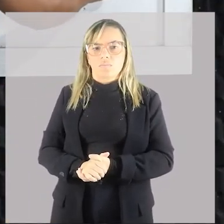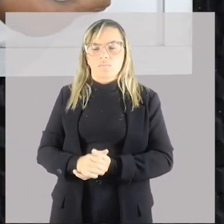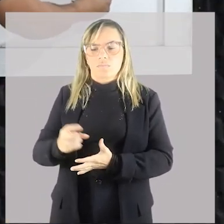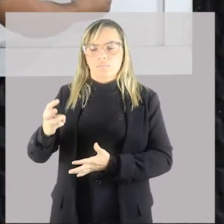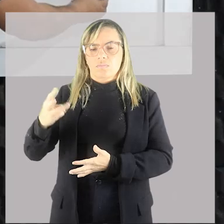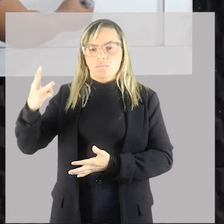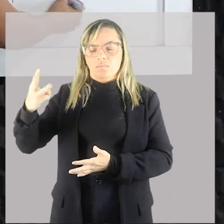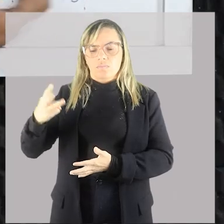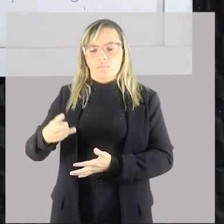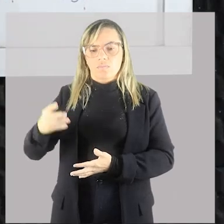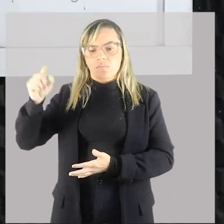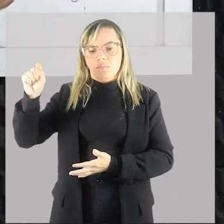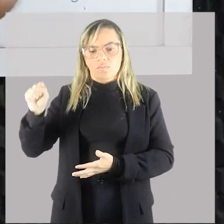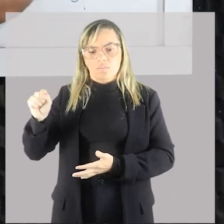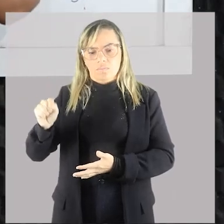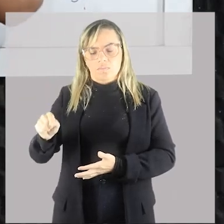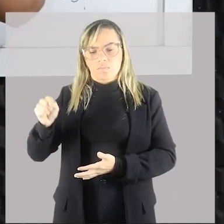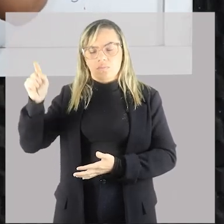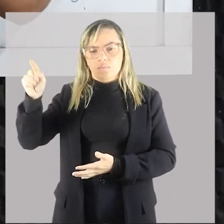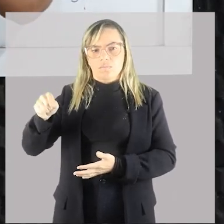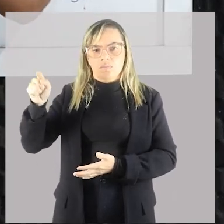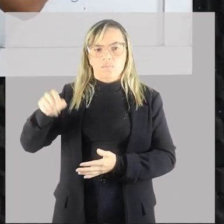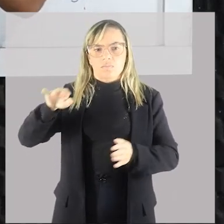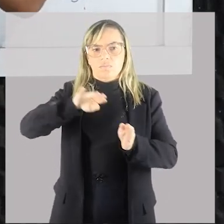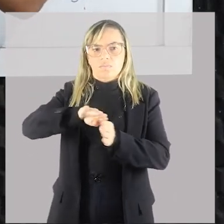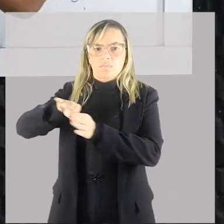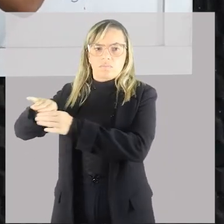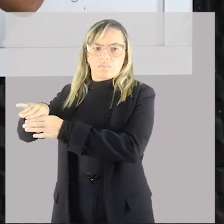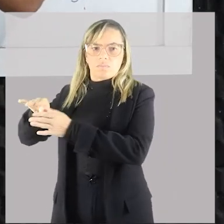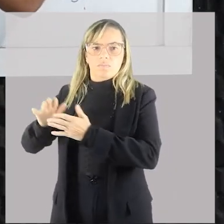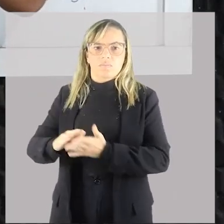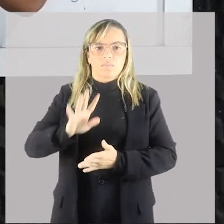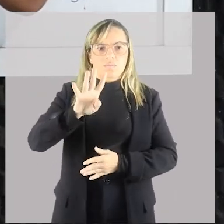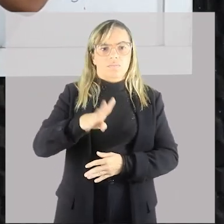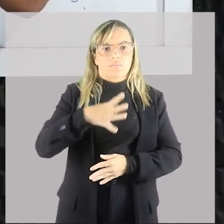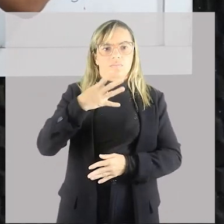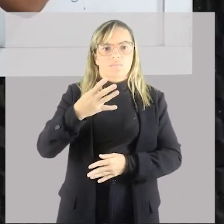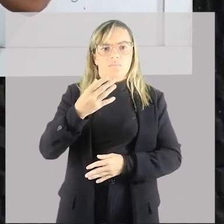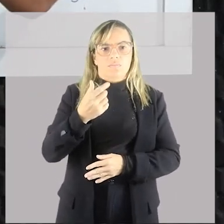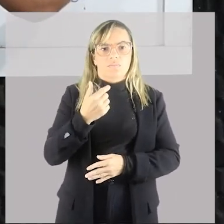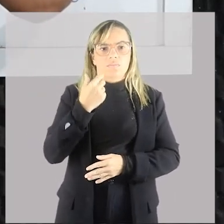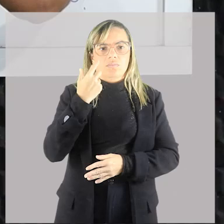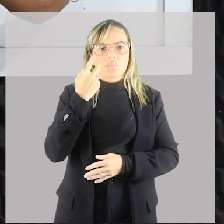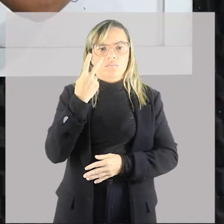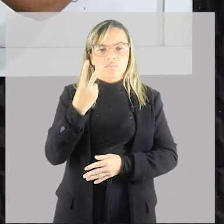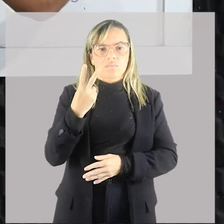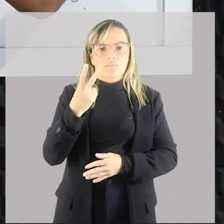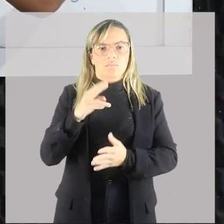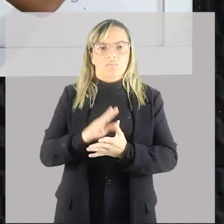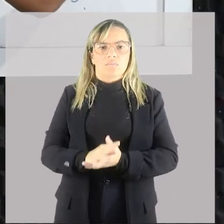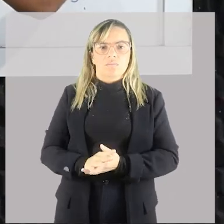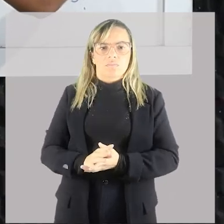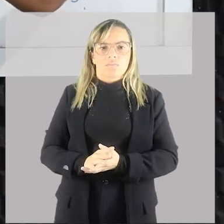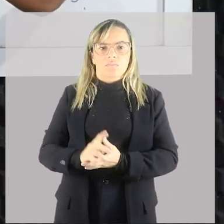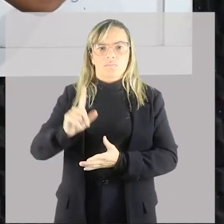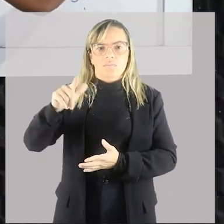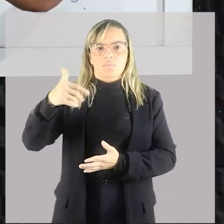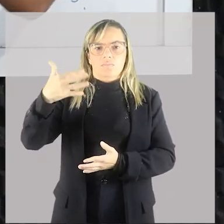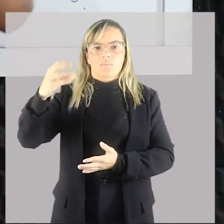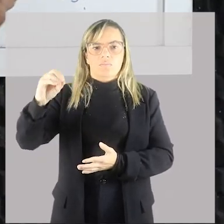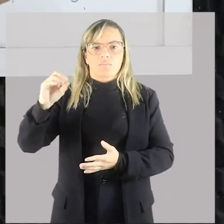cortar. Aqui você tem 42. Aqui você tem